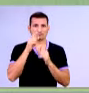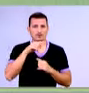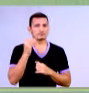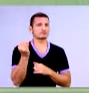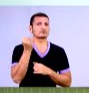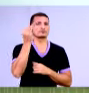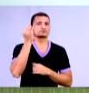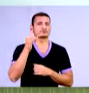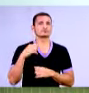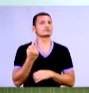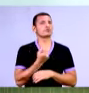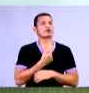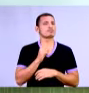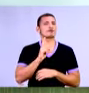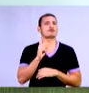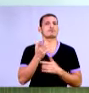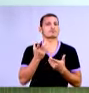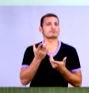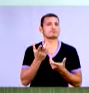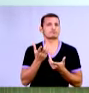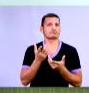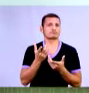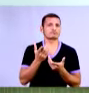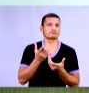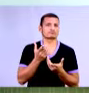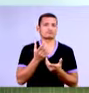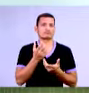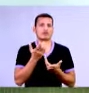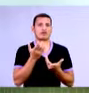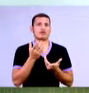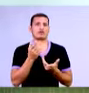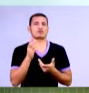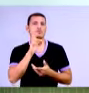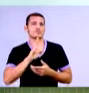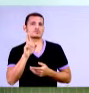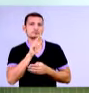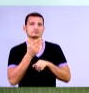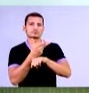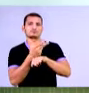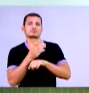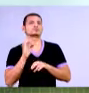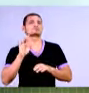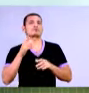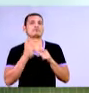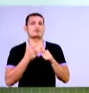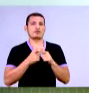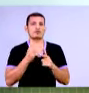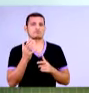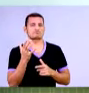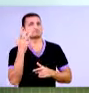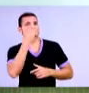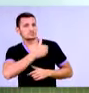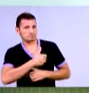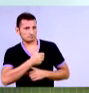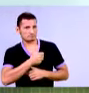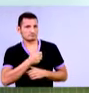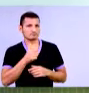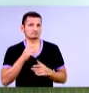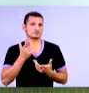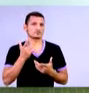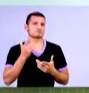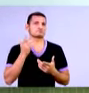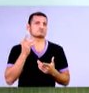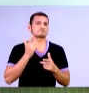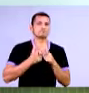Nós não estamos sugerindo o uso de multimídia apenas porque é mais bonito, apenas